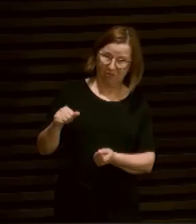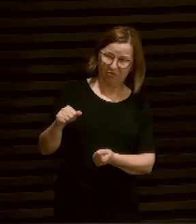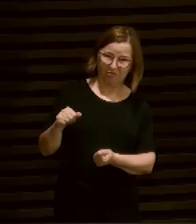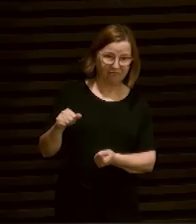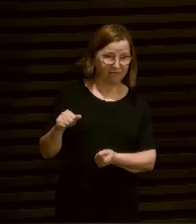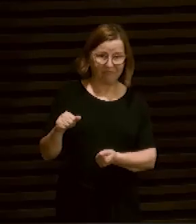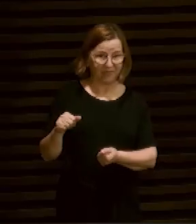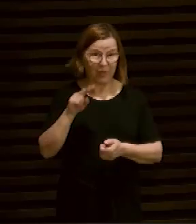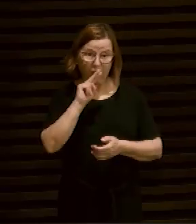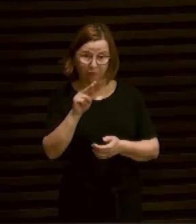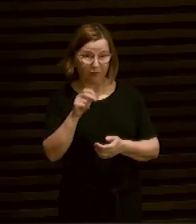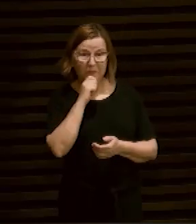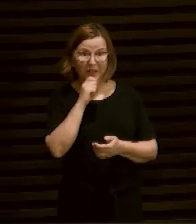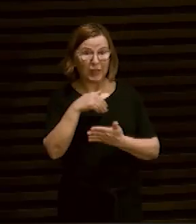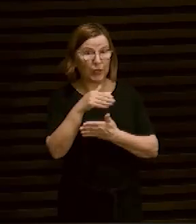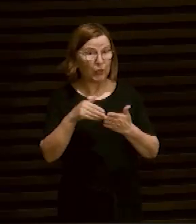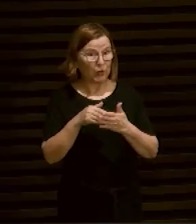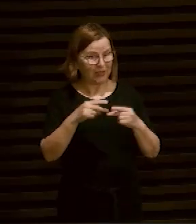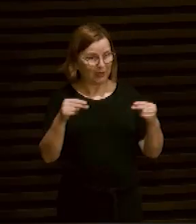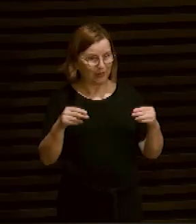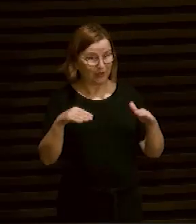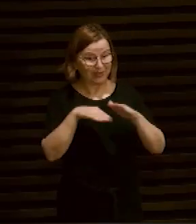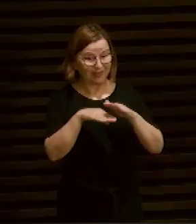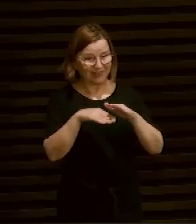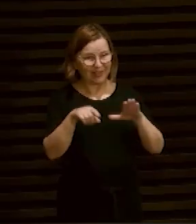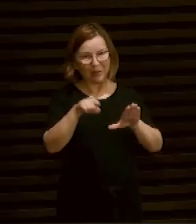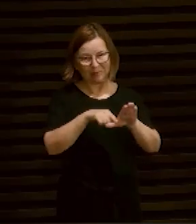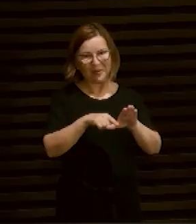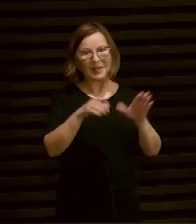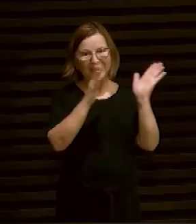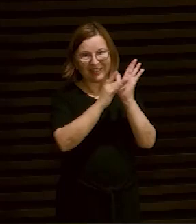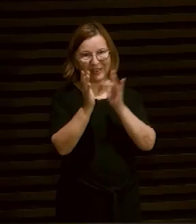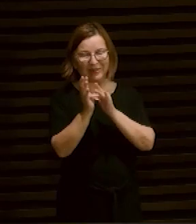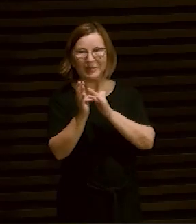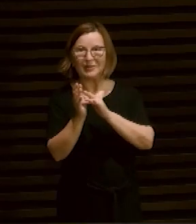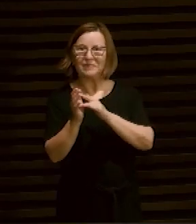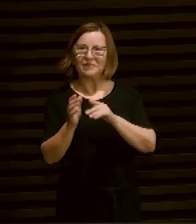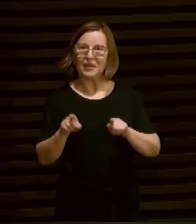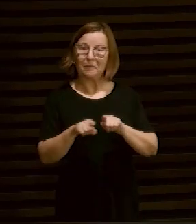Não vemos ainda todas as coisas sujeitas, mas vemos o mover